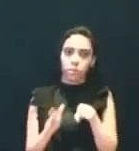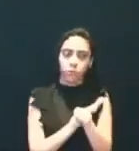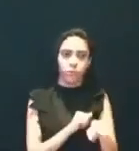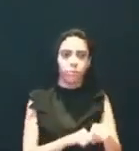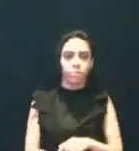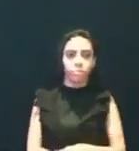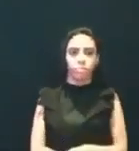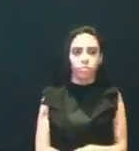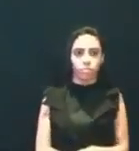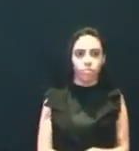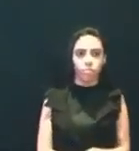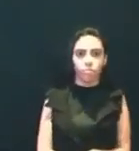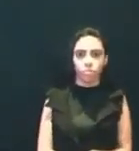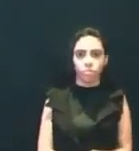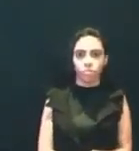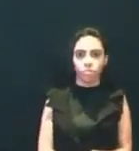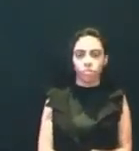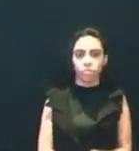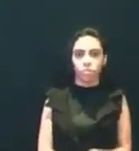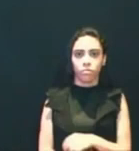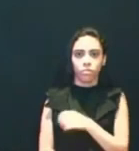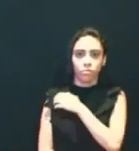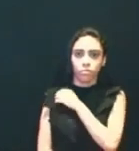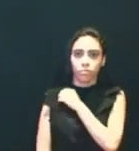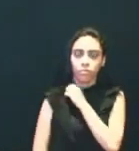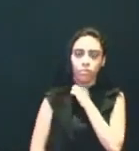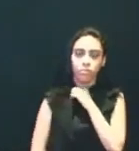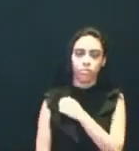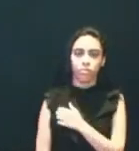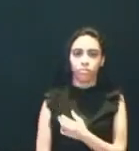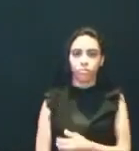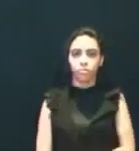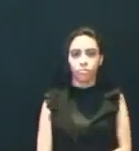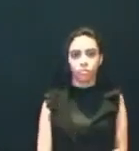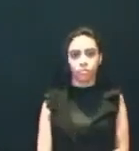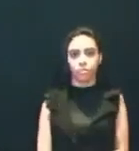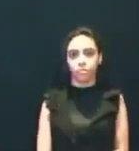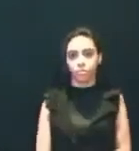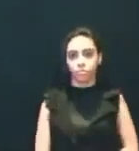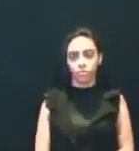Isso.